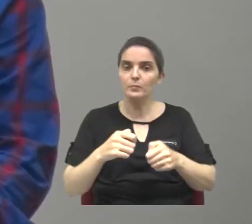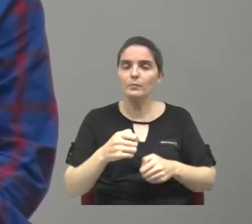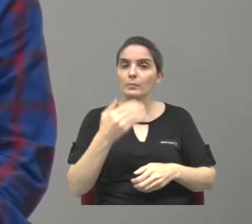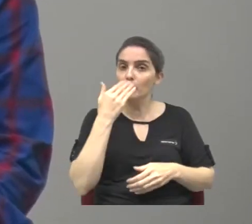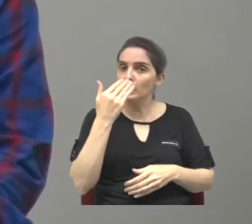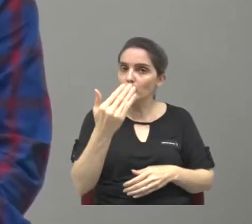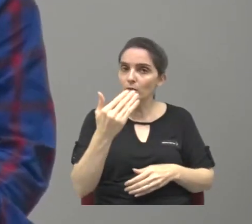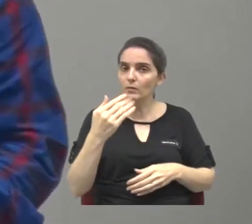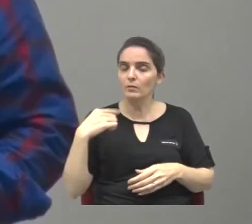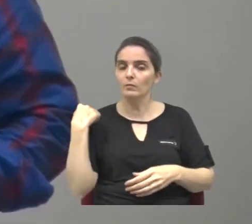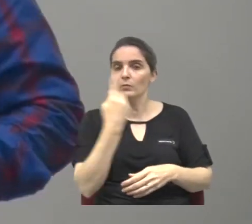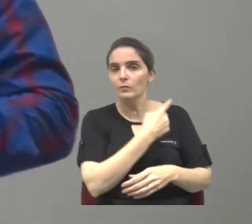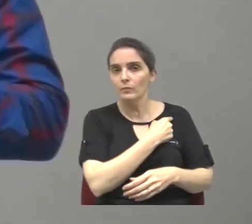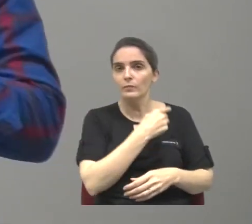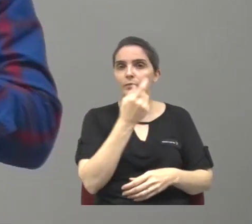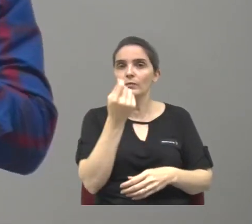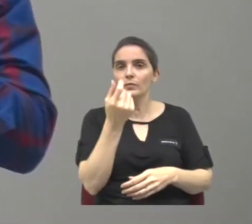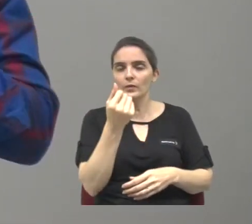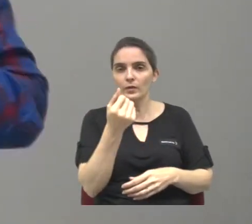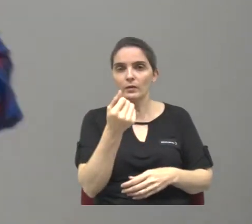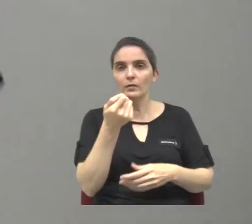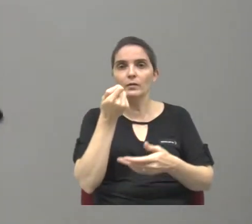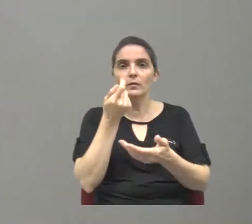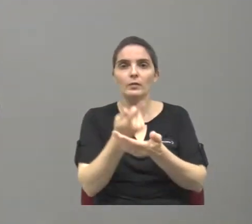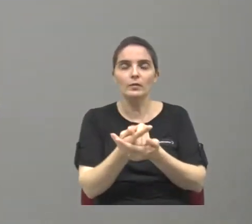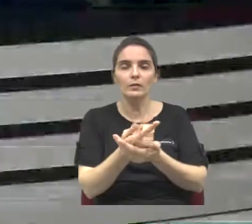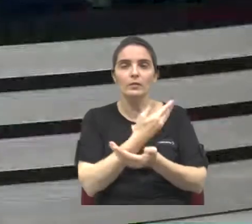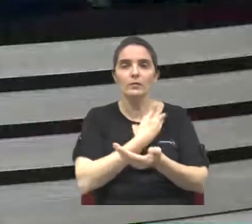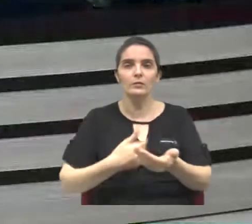dinheiro pago para custear o governo do estado obrigado presidente